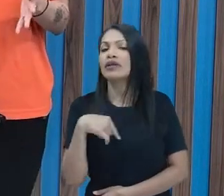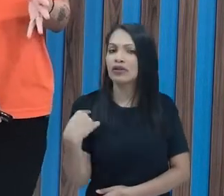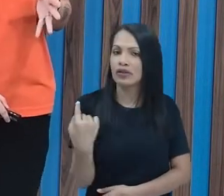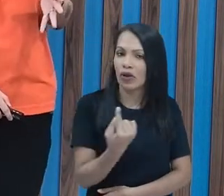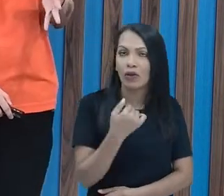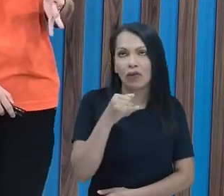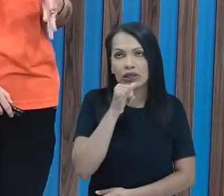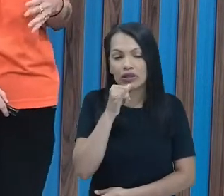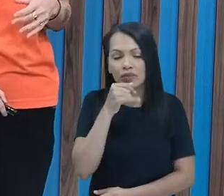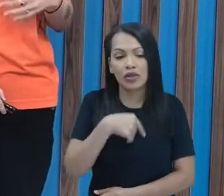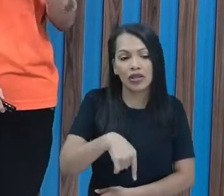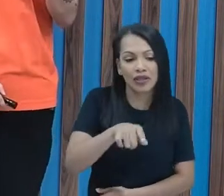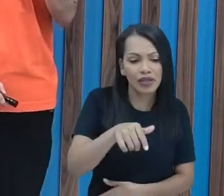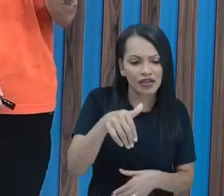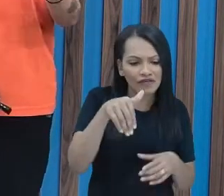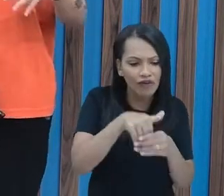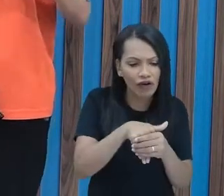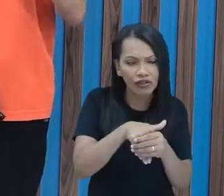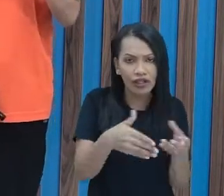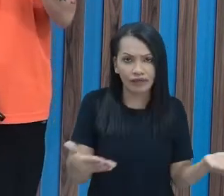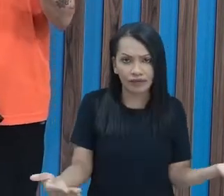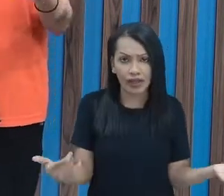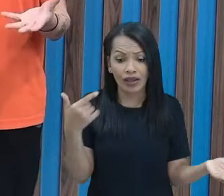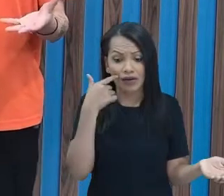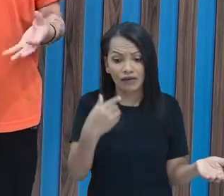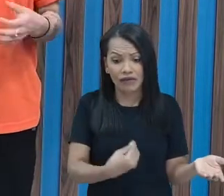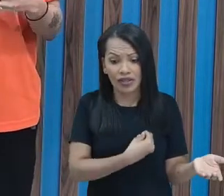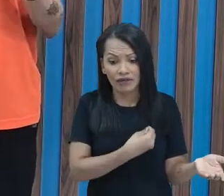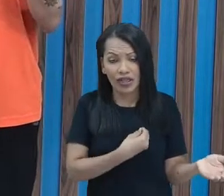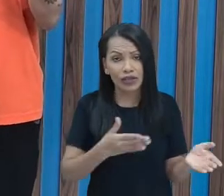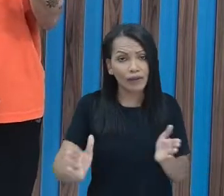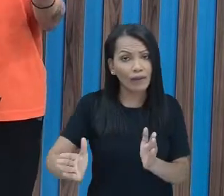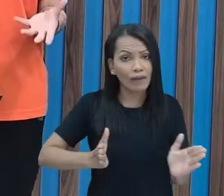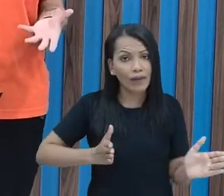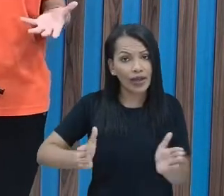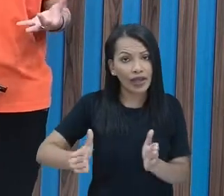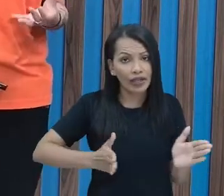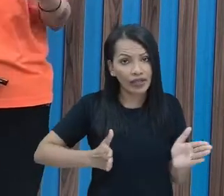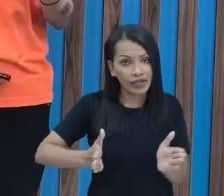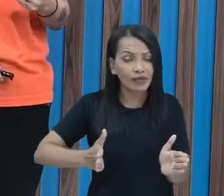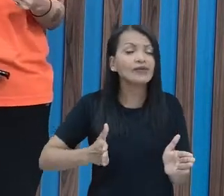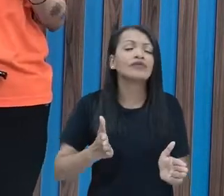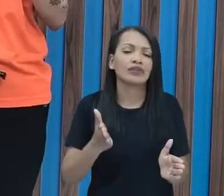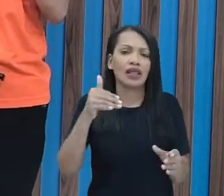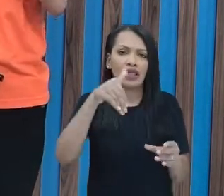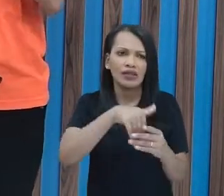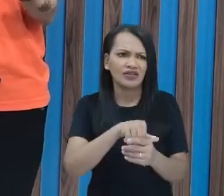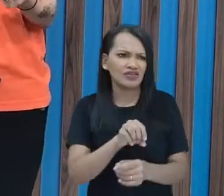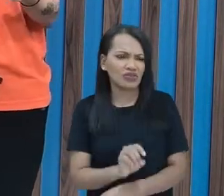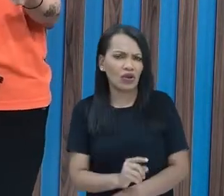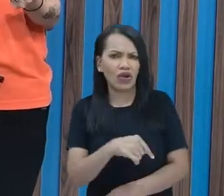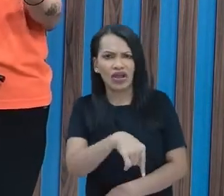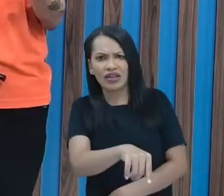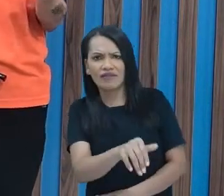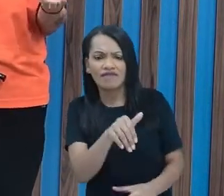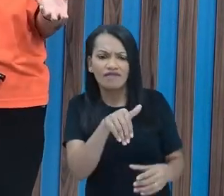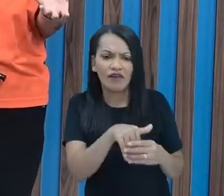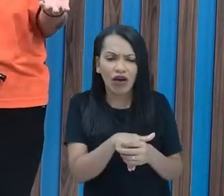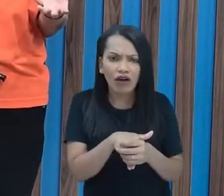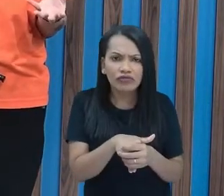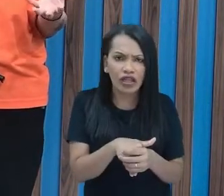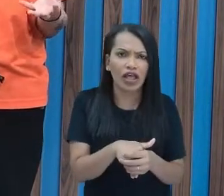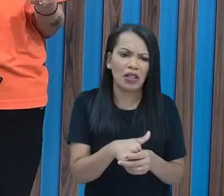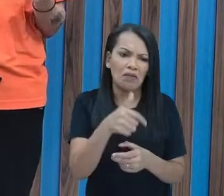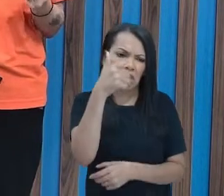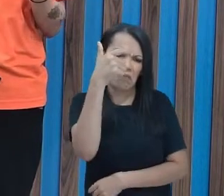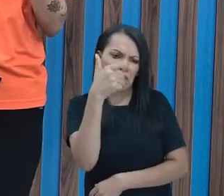votar, por exemplo, né? No caso, por exemplo, a gente está vivendo, né, um ano aí que vai ser de eleição, não é só a gente votar em determinado